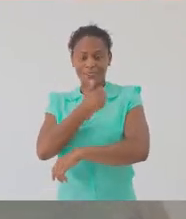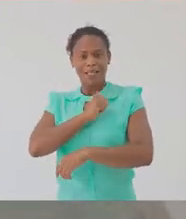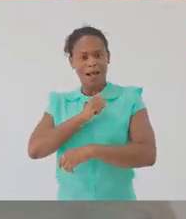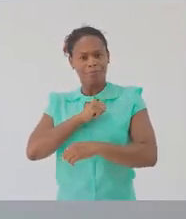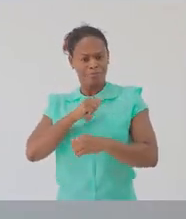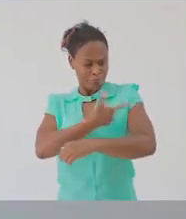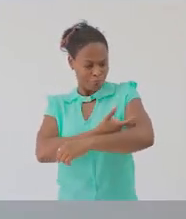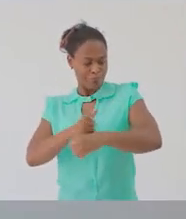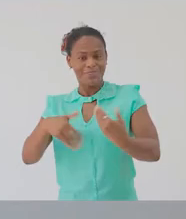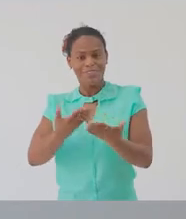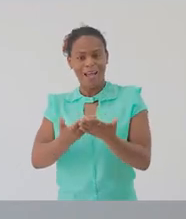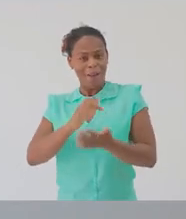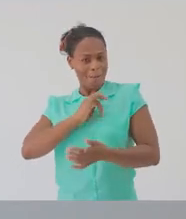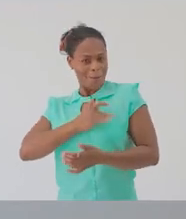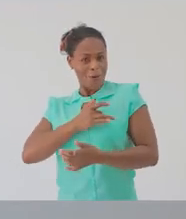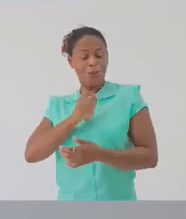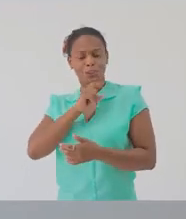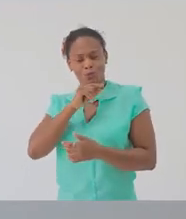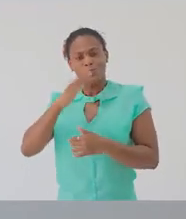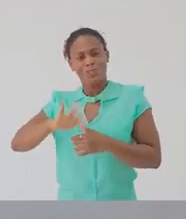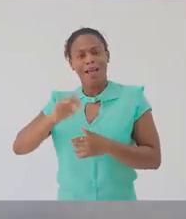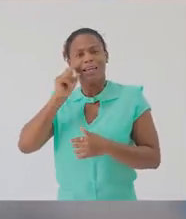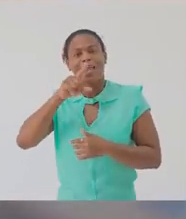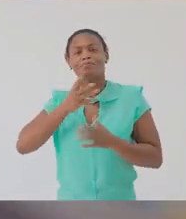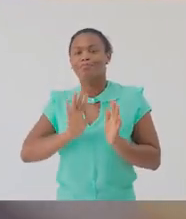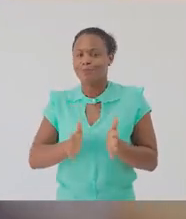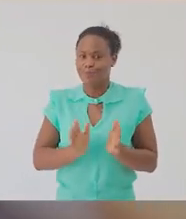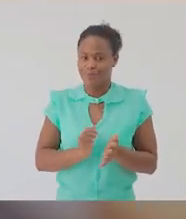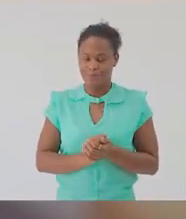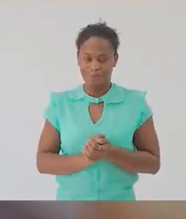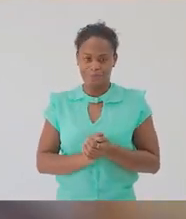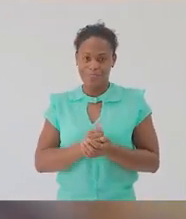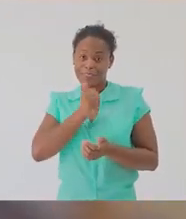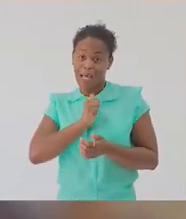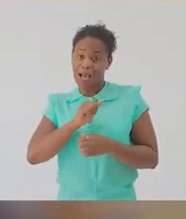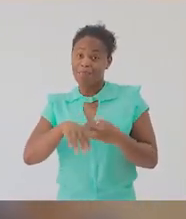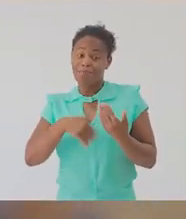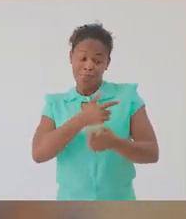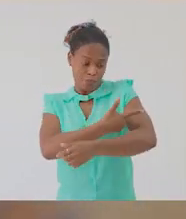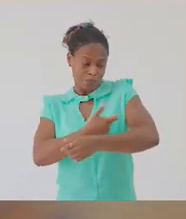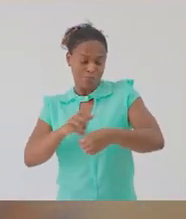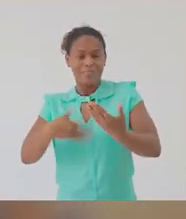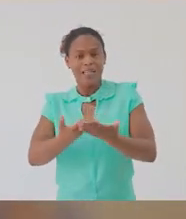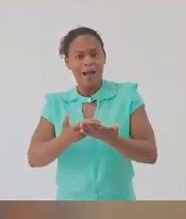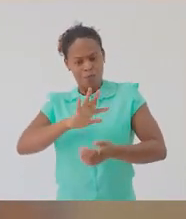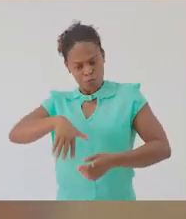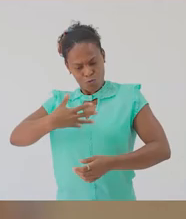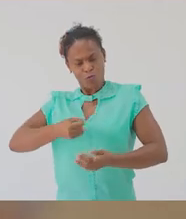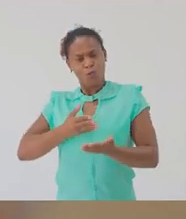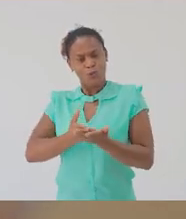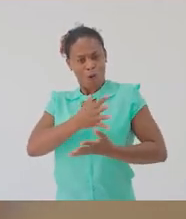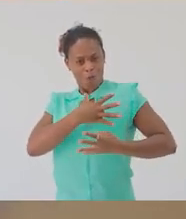amor. Está disponível para quem é que merece. Doa sangue para que o mundo continue a te